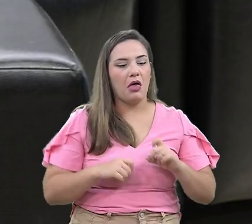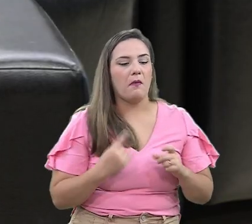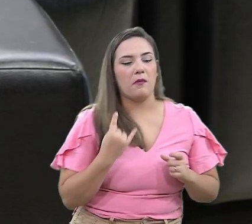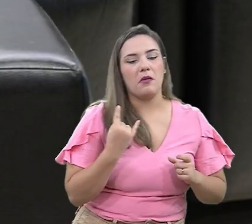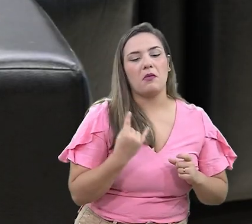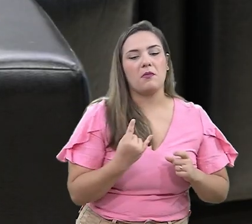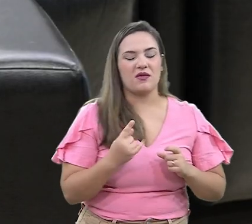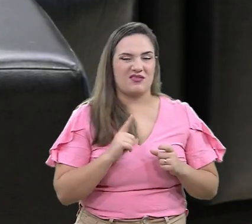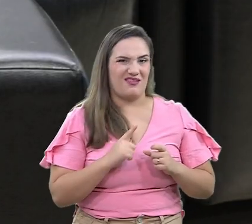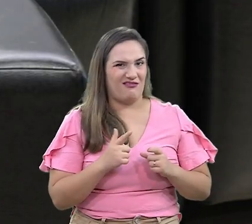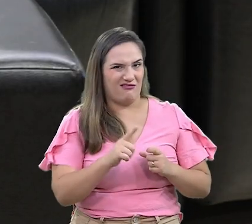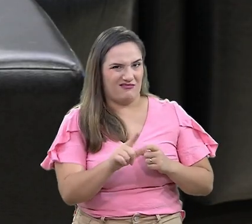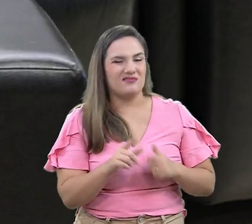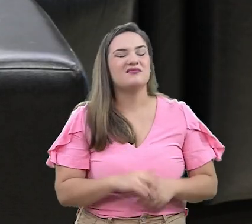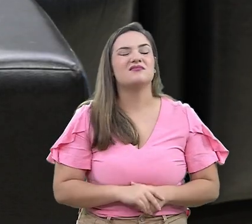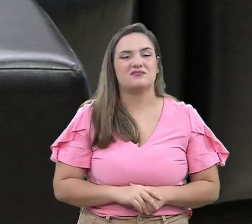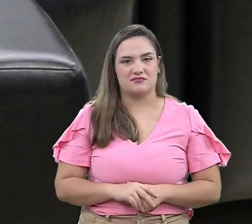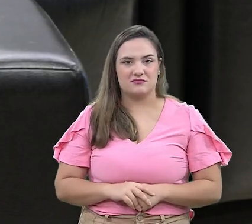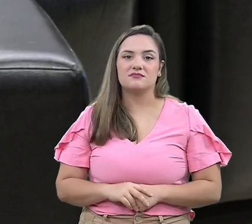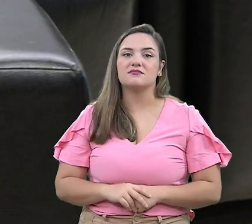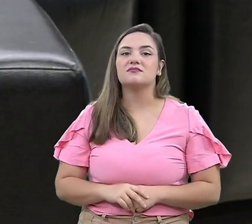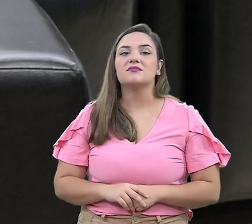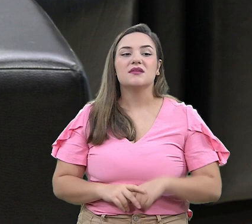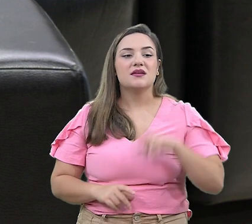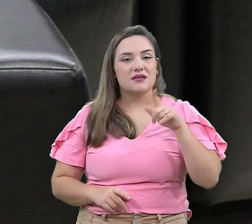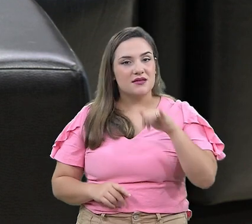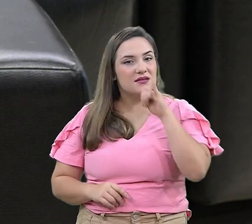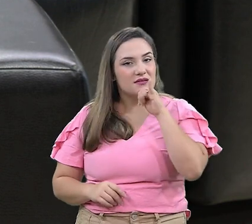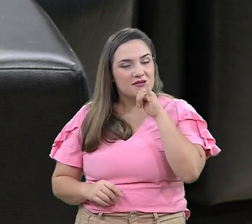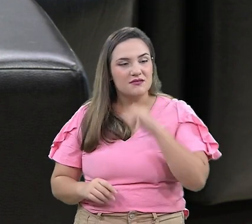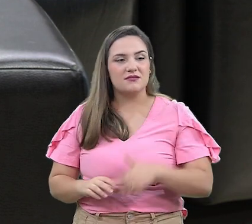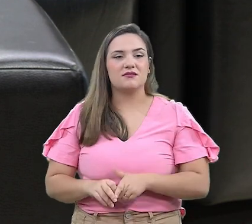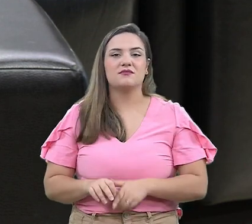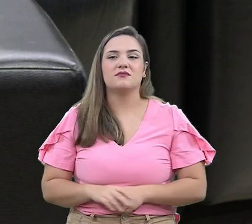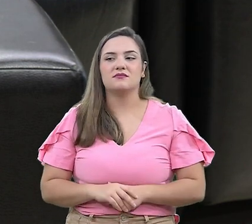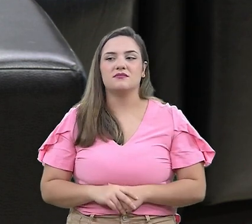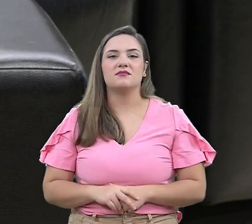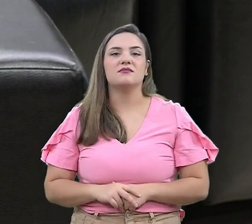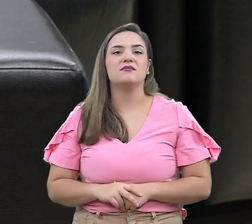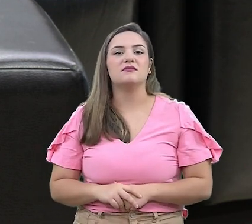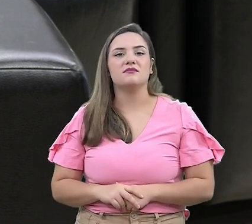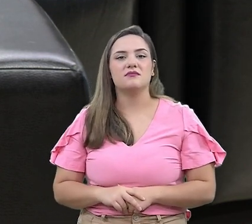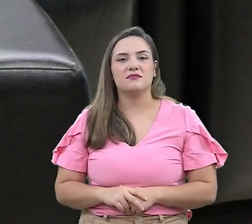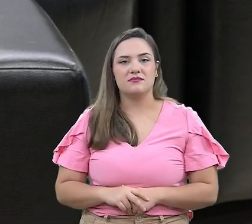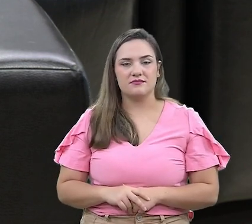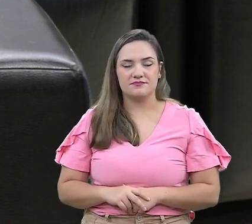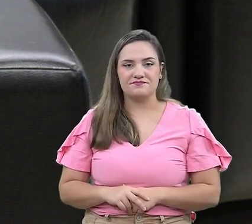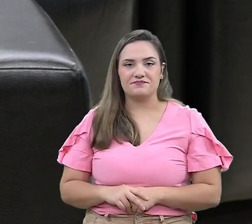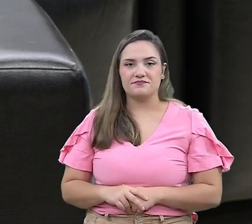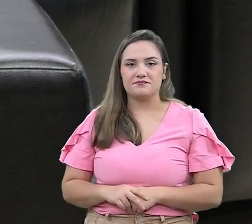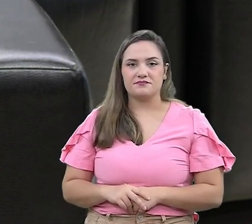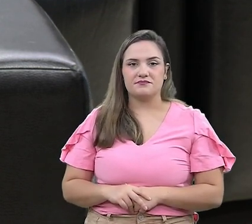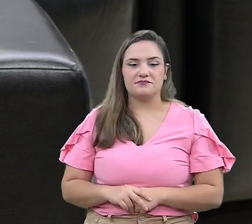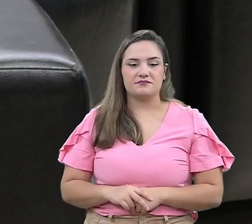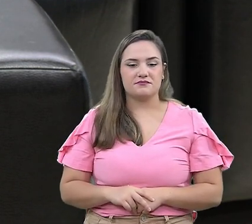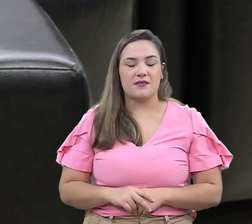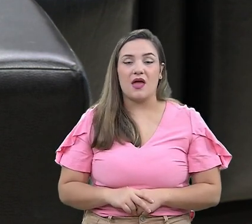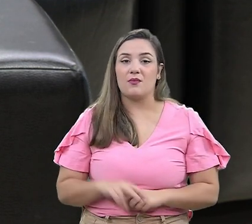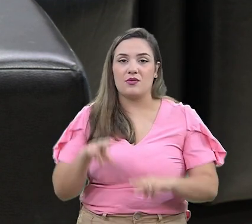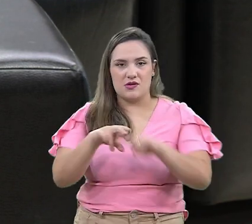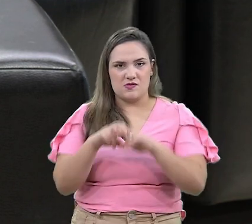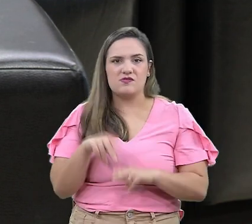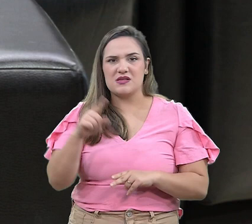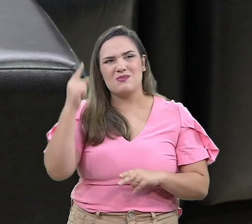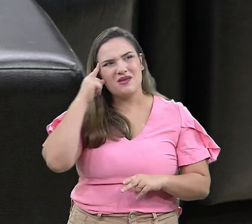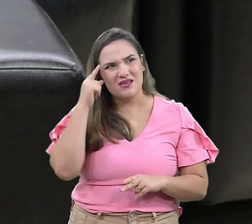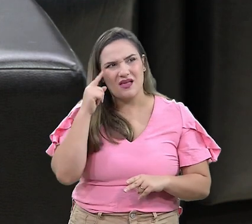e outras também, né? Não só, mas só para citar um exemplo, e que você automaticamente